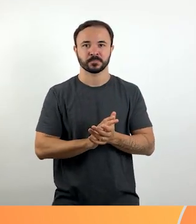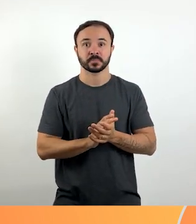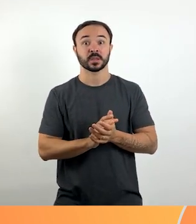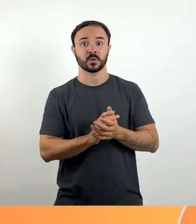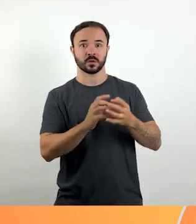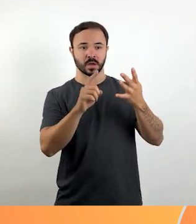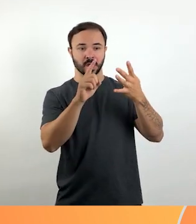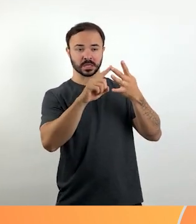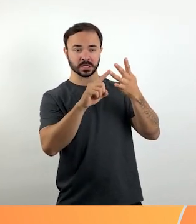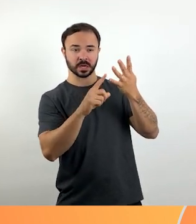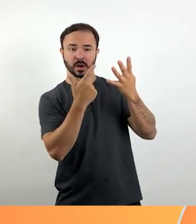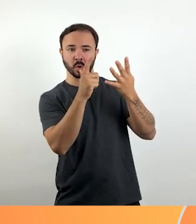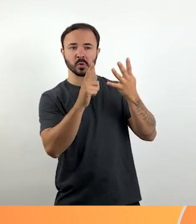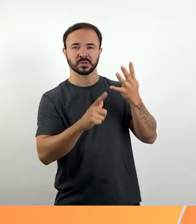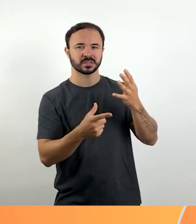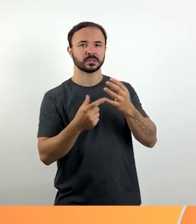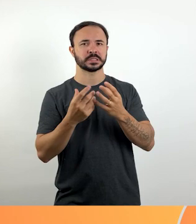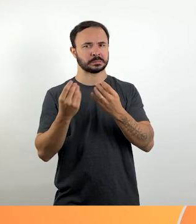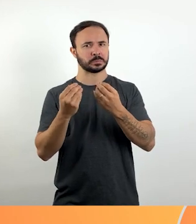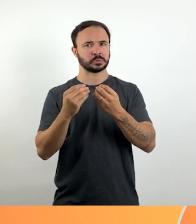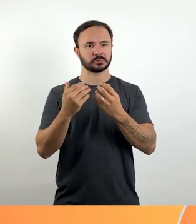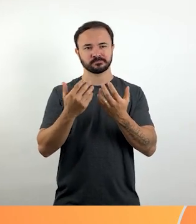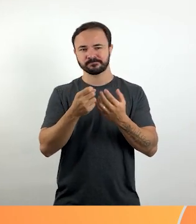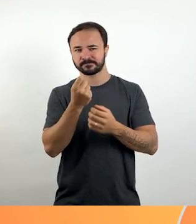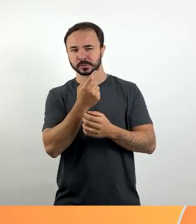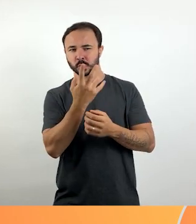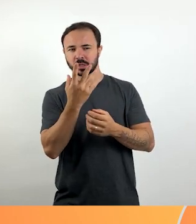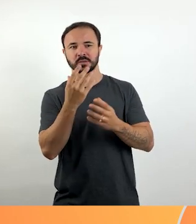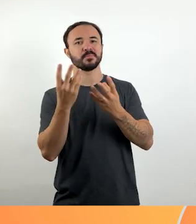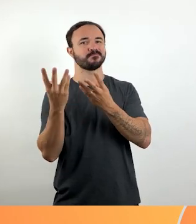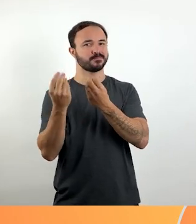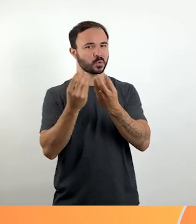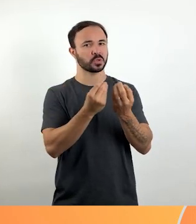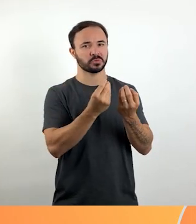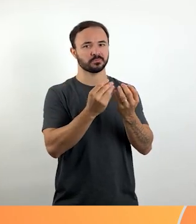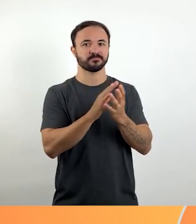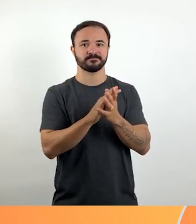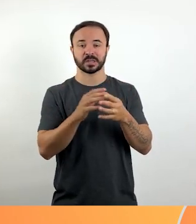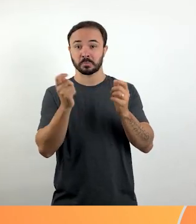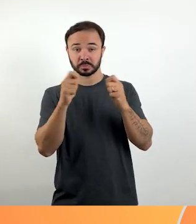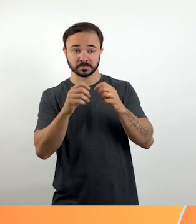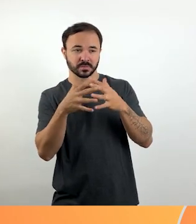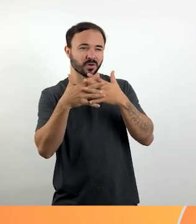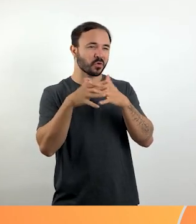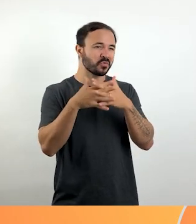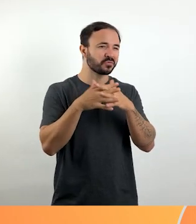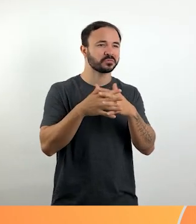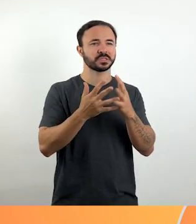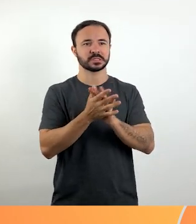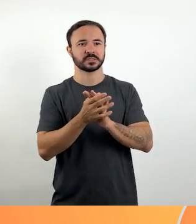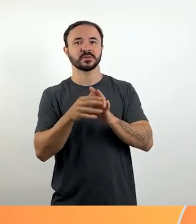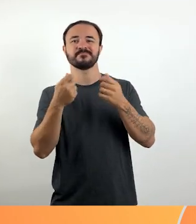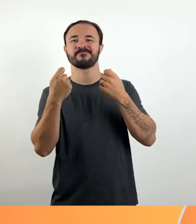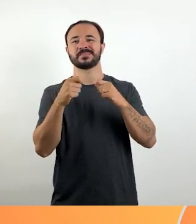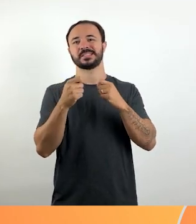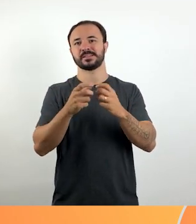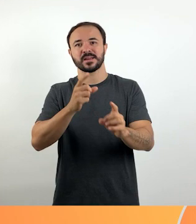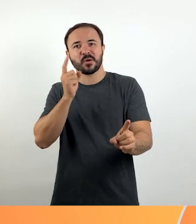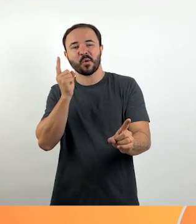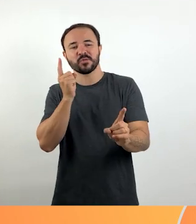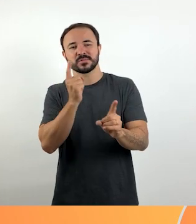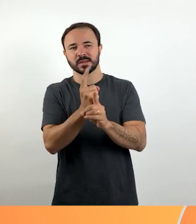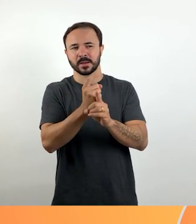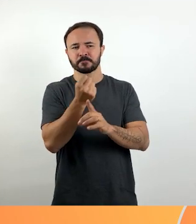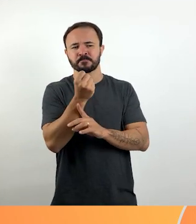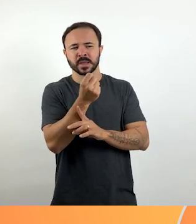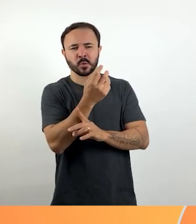né? 36, 72, 80, 144. Então eu tenho que encontrar uma maneira de